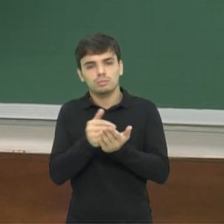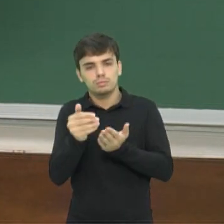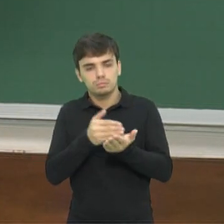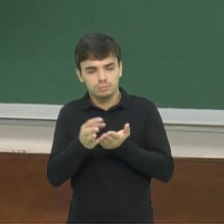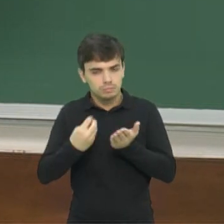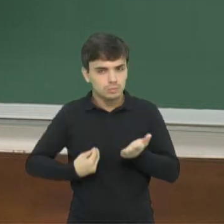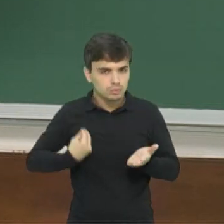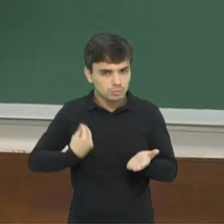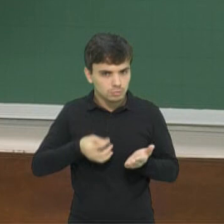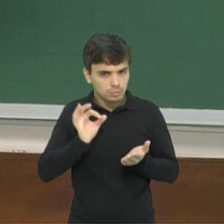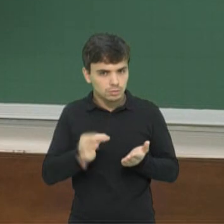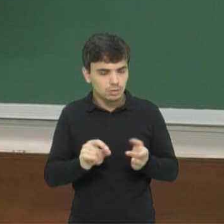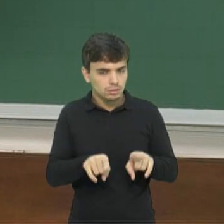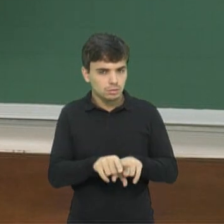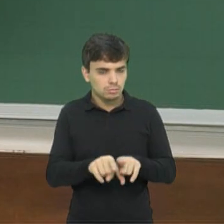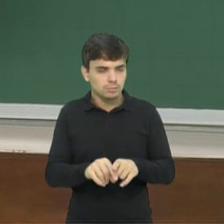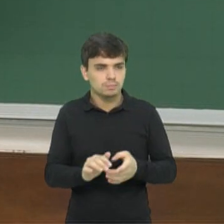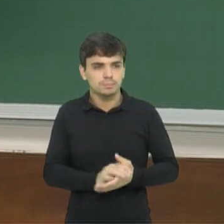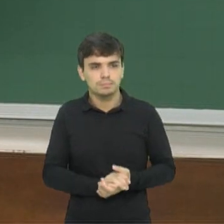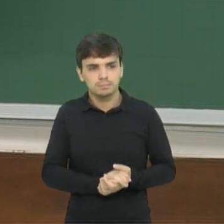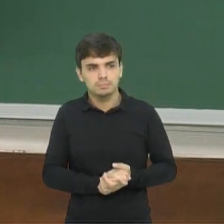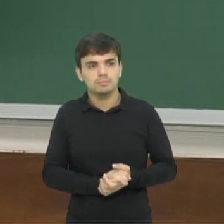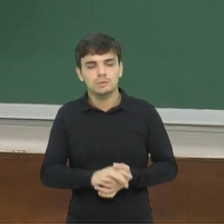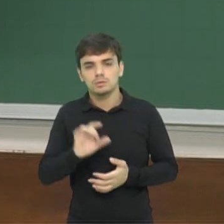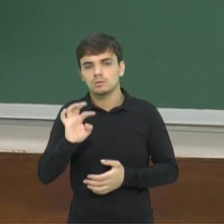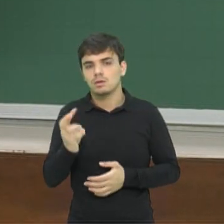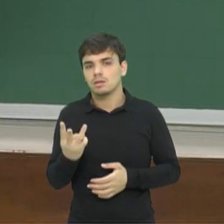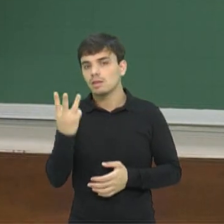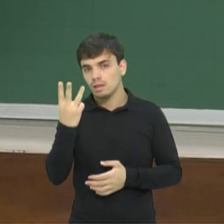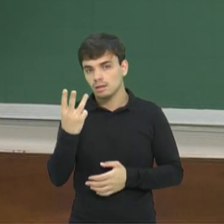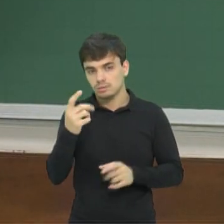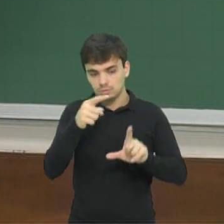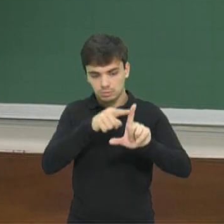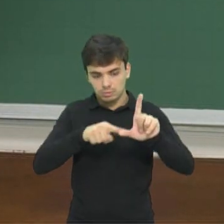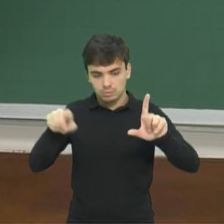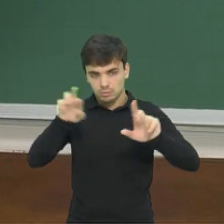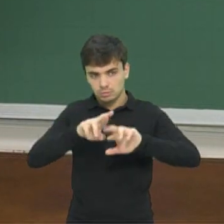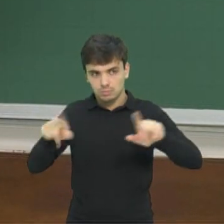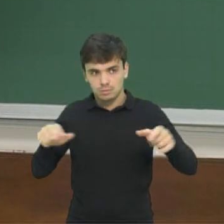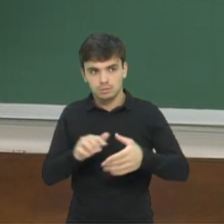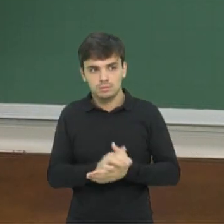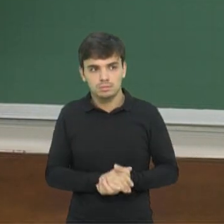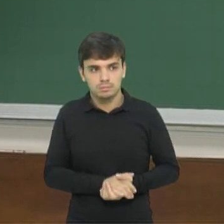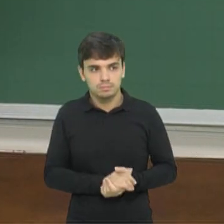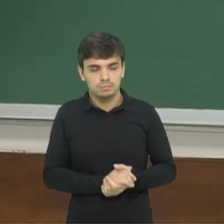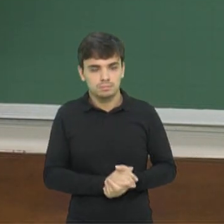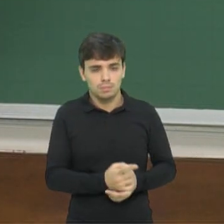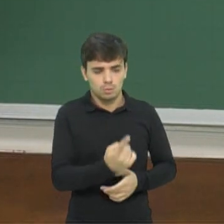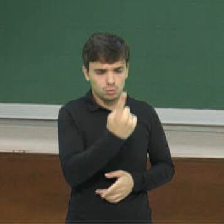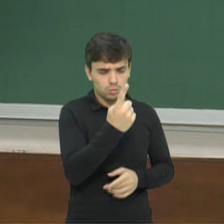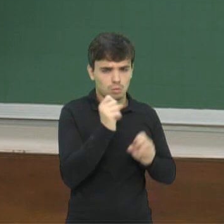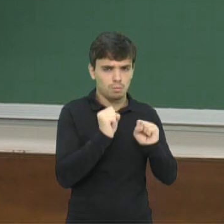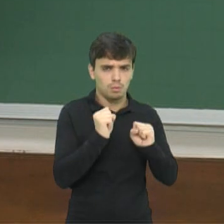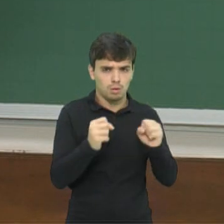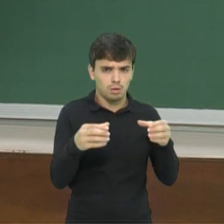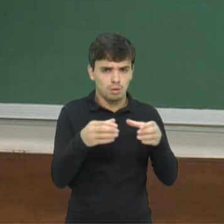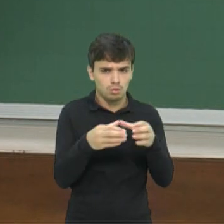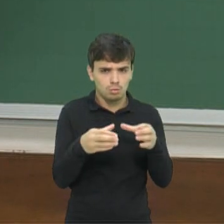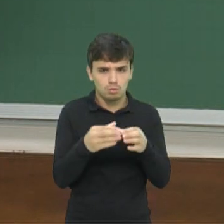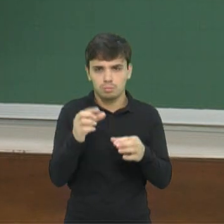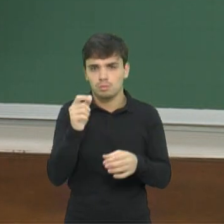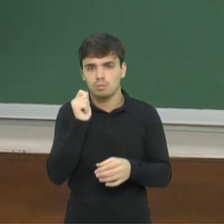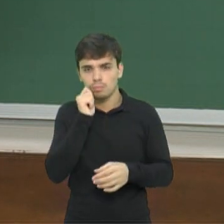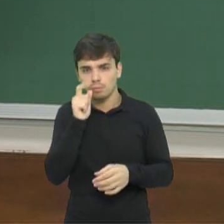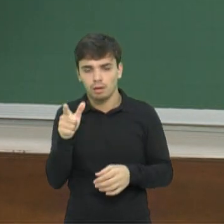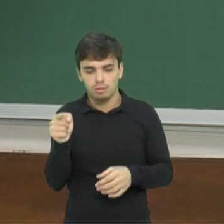sobrevive um certo tempo e depois vai morrendo. Então, são 3 curvas diferentes. Vamos ver aqui, ó. A curva 1 pode pertencer a roedor? Então, pensar